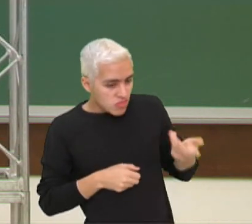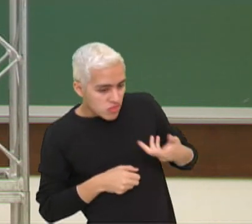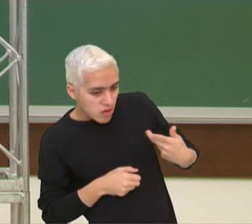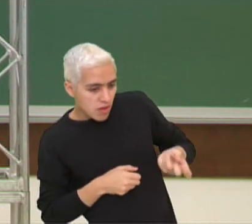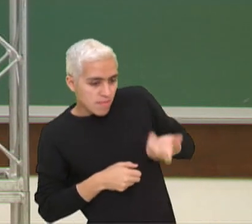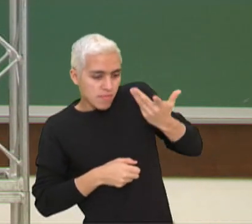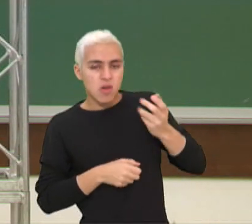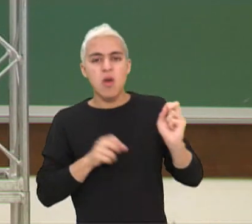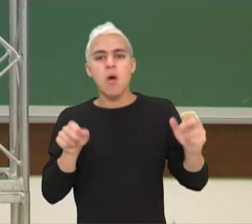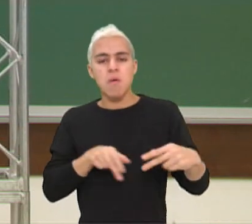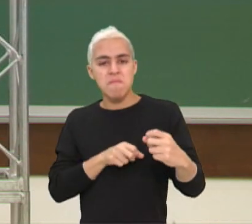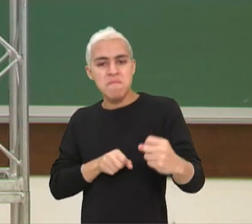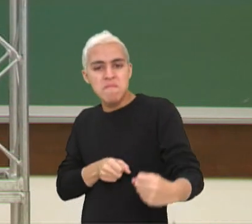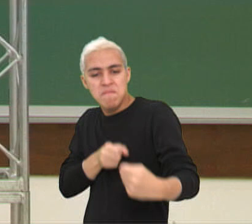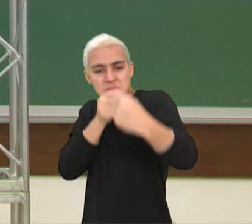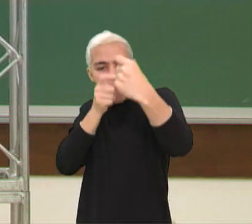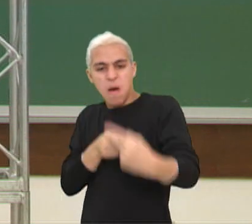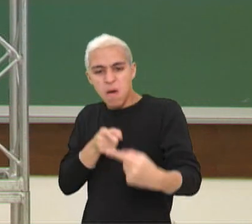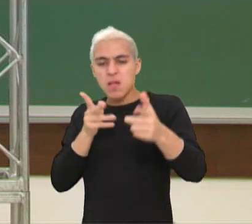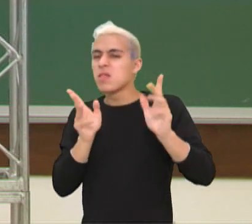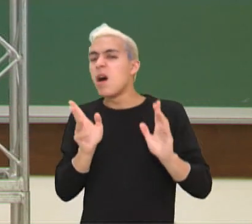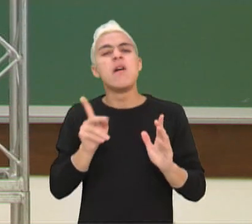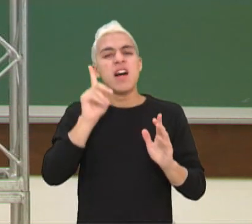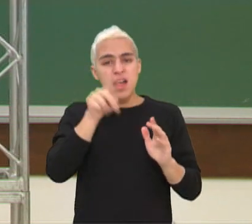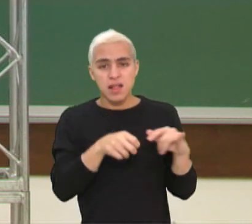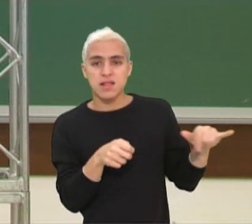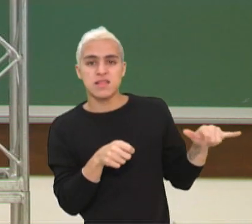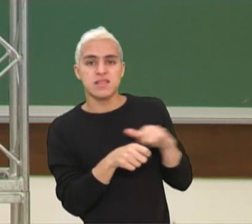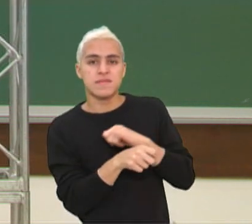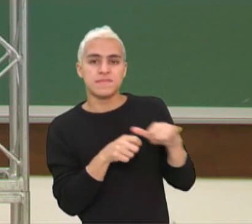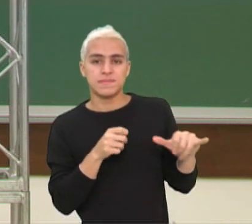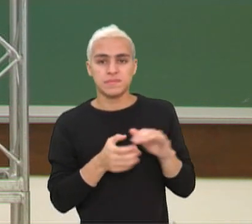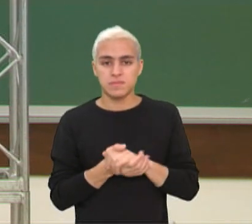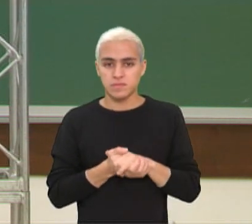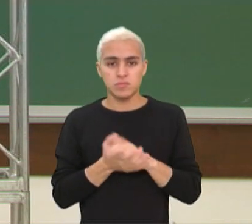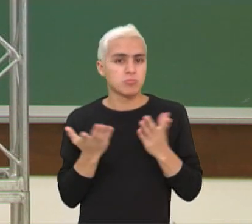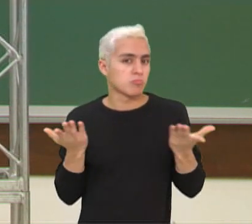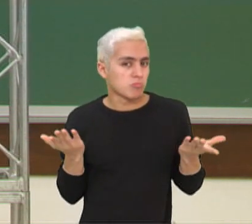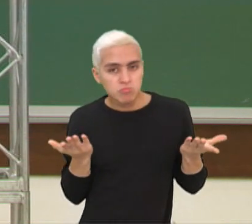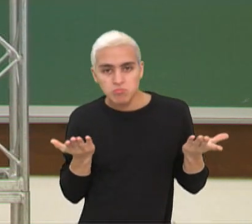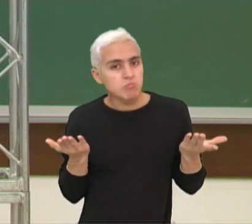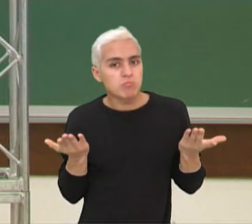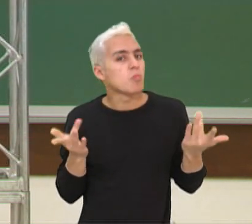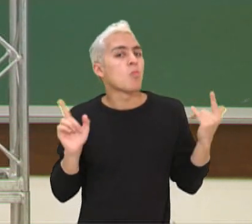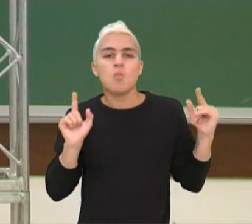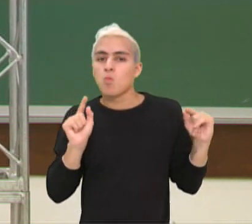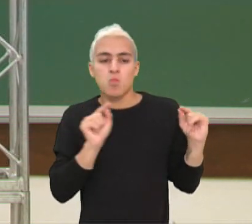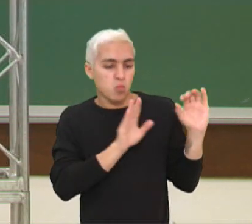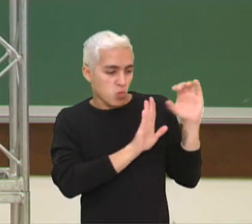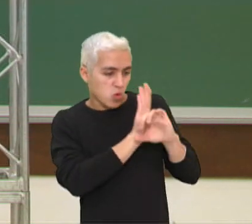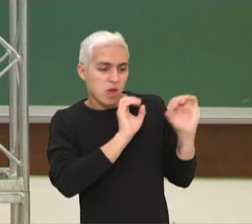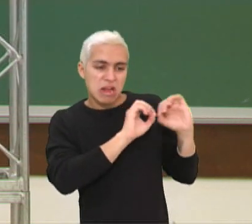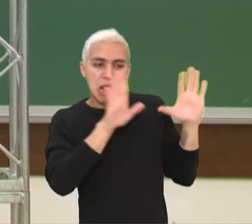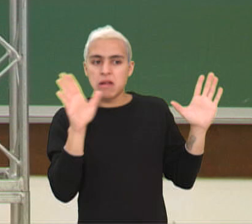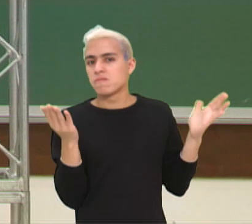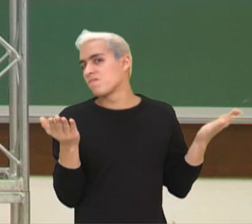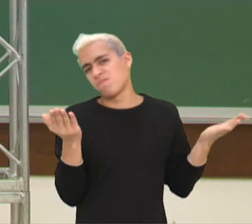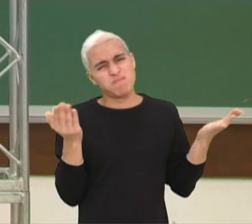tirar um par ou ímpar e jogar minha peça. Então ele é um jogo de estratégia. Só que lembra que a gente falou lá, ele não tem uma definição, ele é um jogo